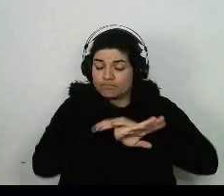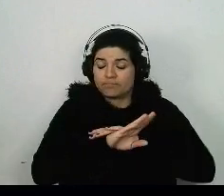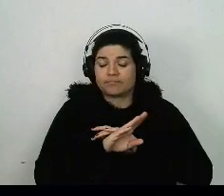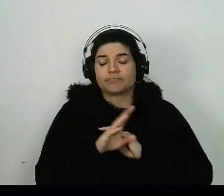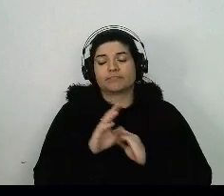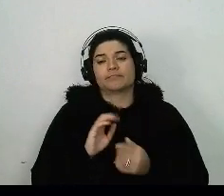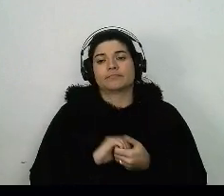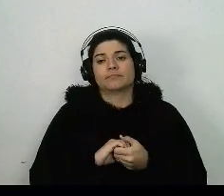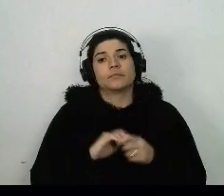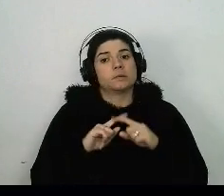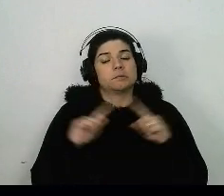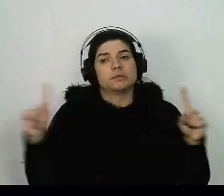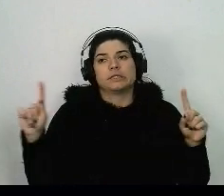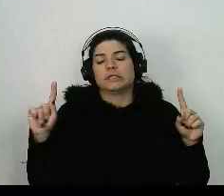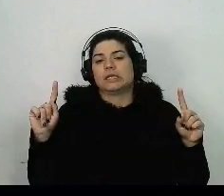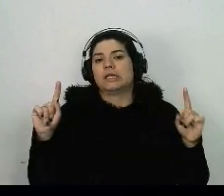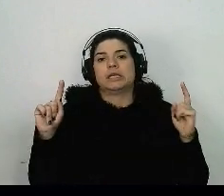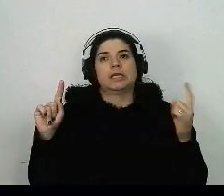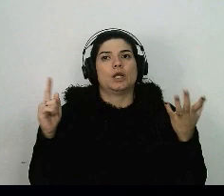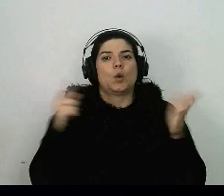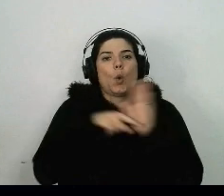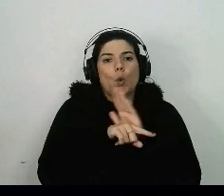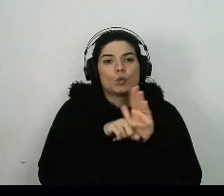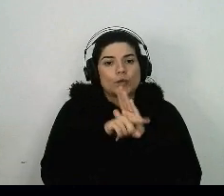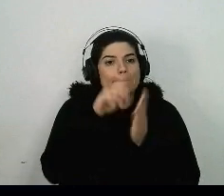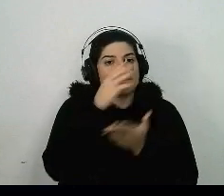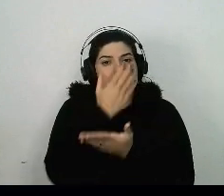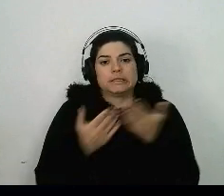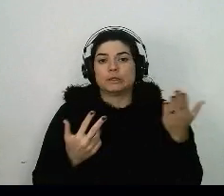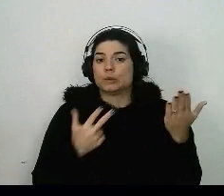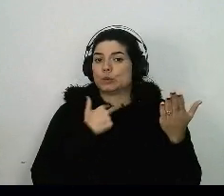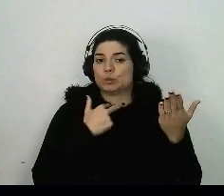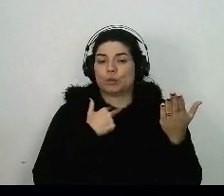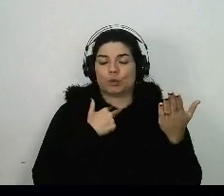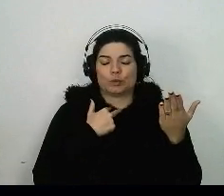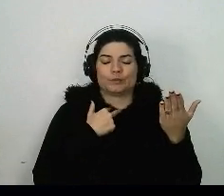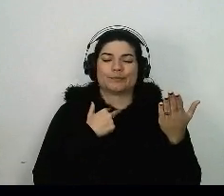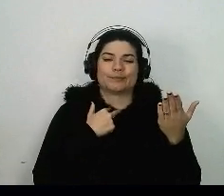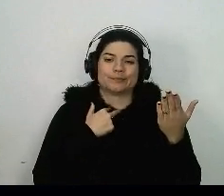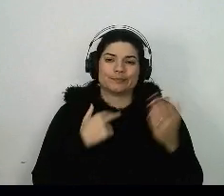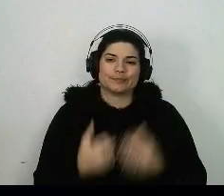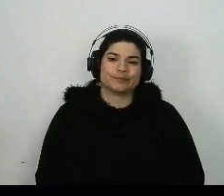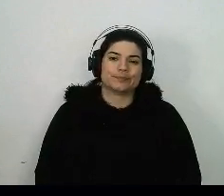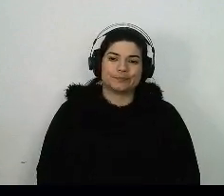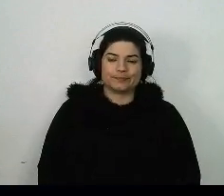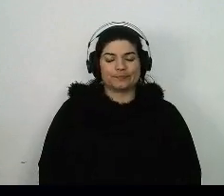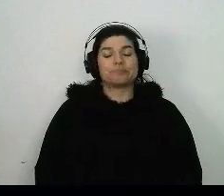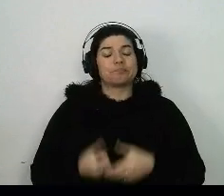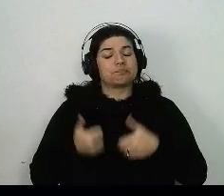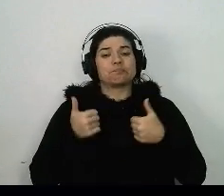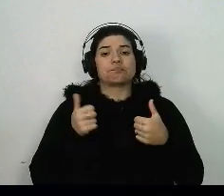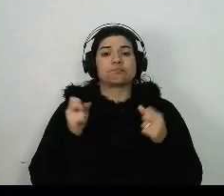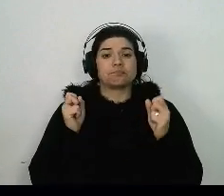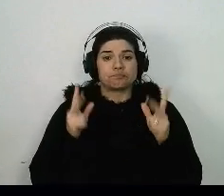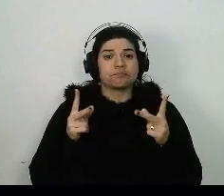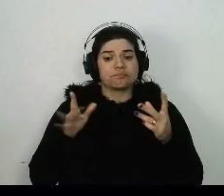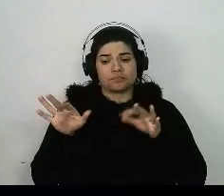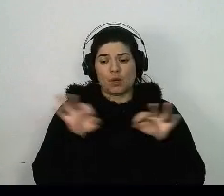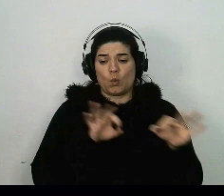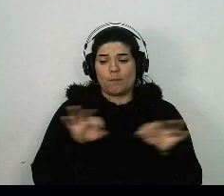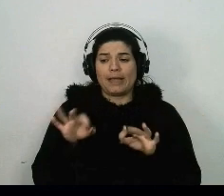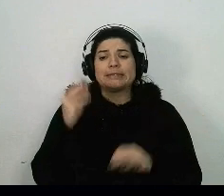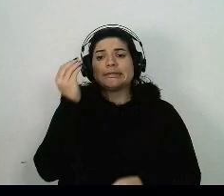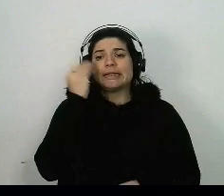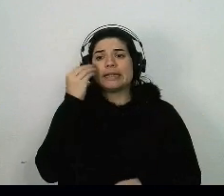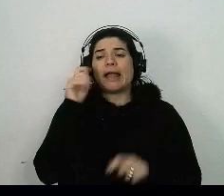posso perder a minha consulta enquanto o processo de carga está acontecendo. Beleza, vamos arrumar, vamos tentar ver o que a gente pode